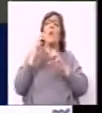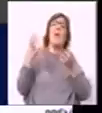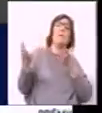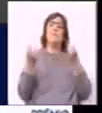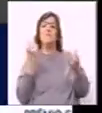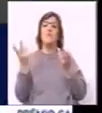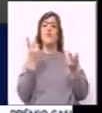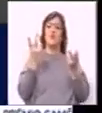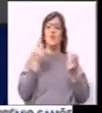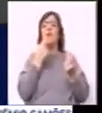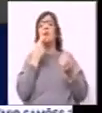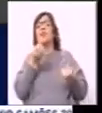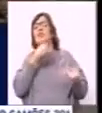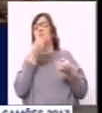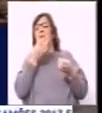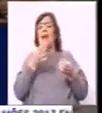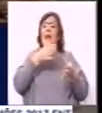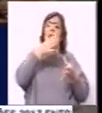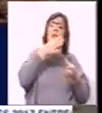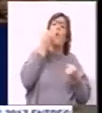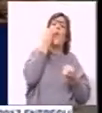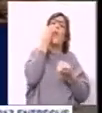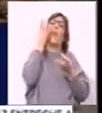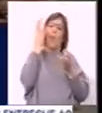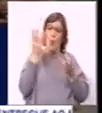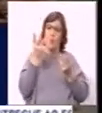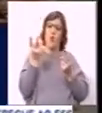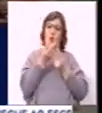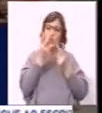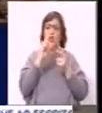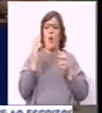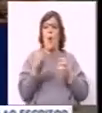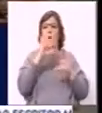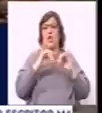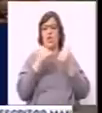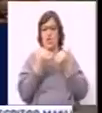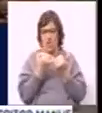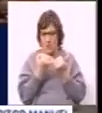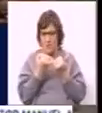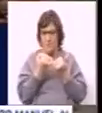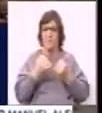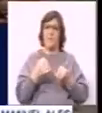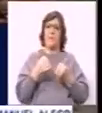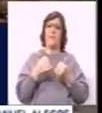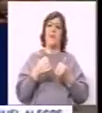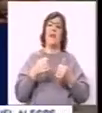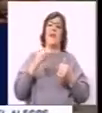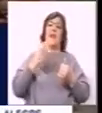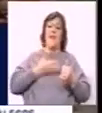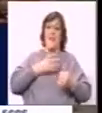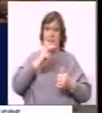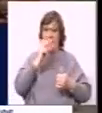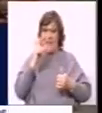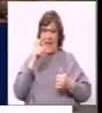e explicamos como é que elas vão ser abordados nestes dois workshops ou sessões que me interessa nada já usaram informou uma